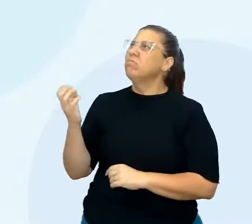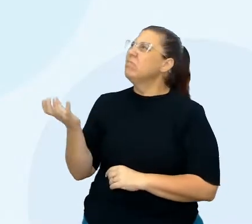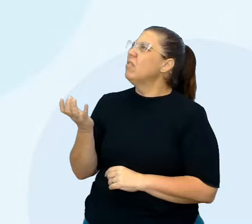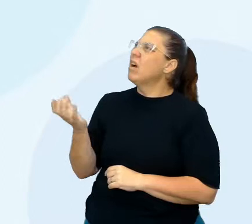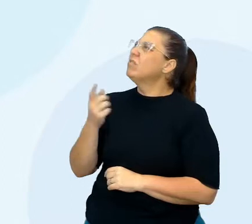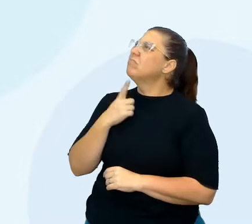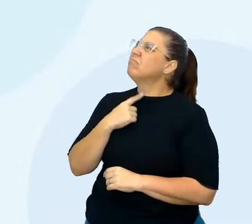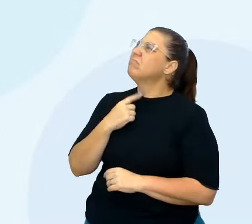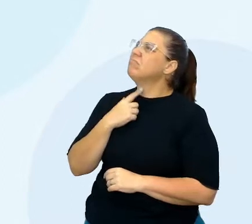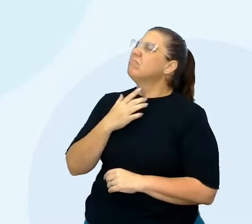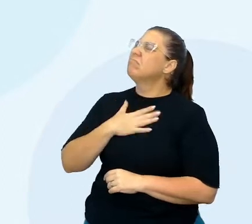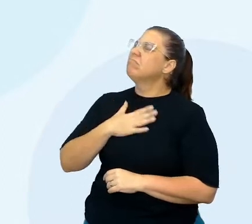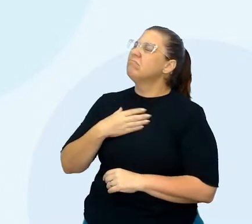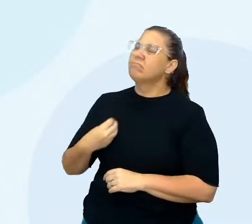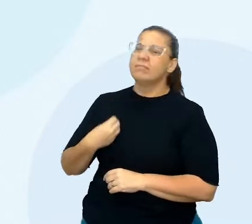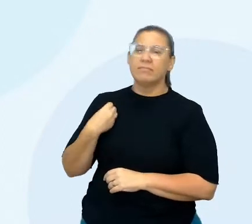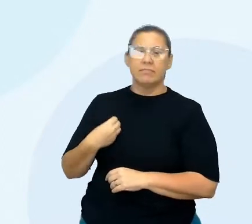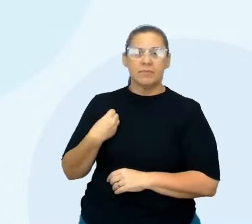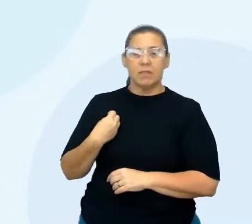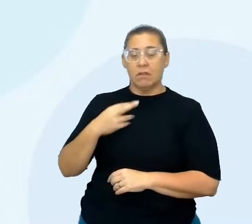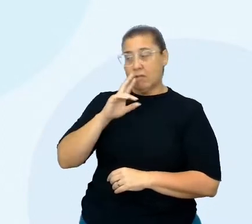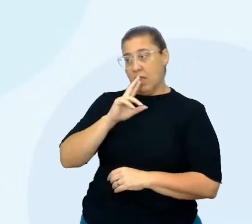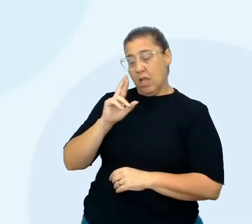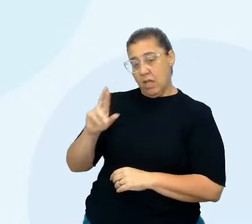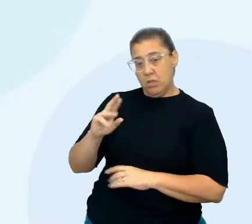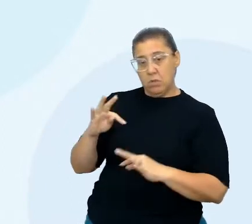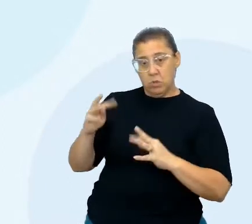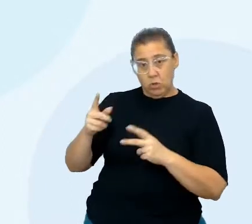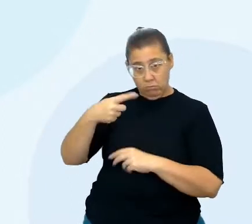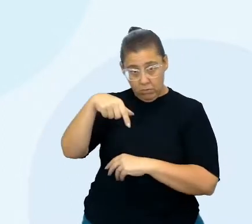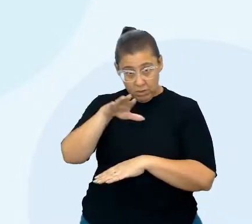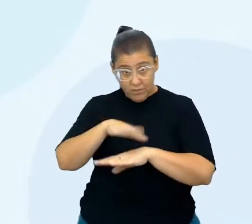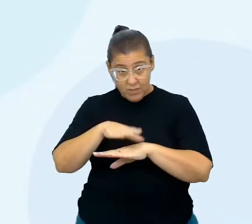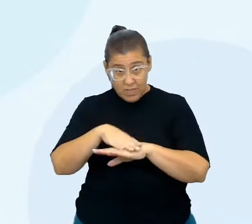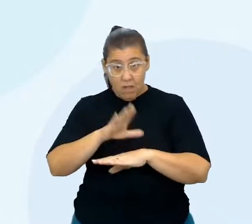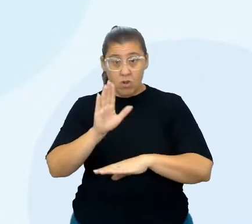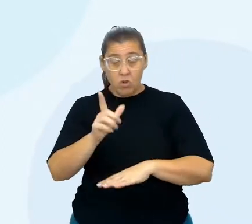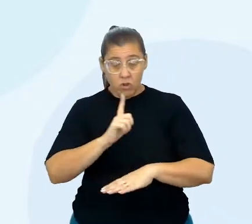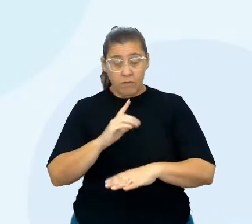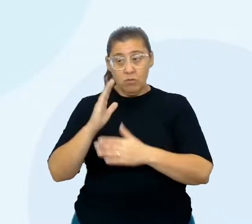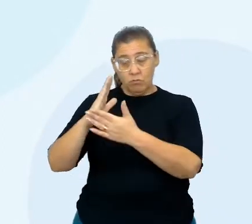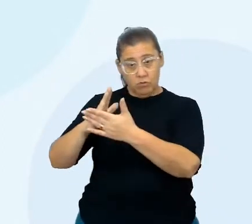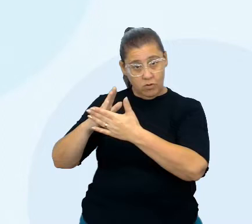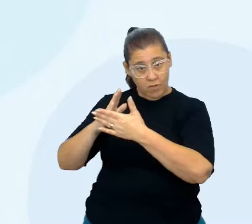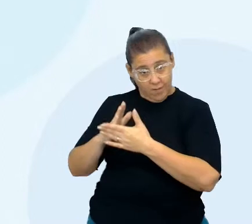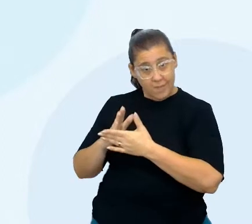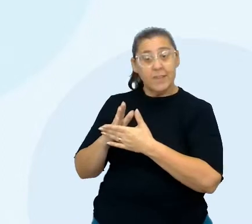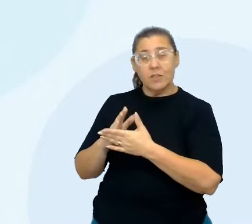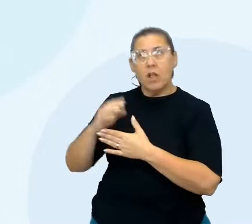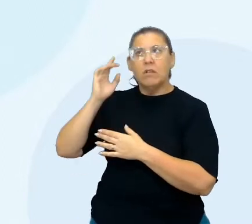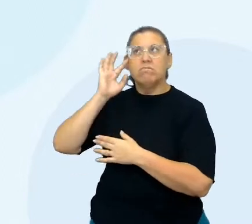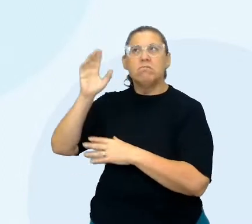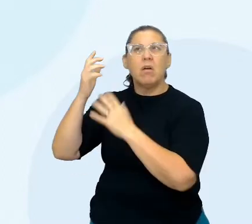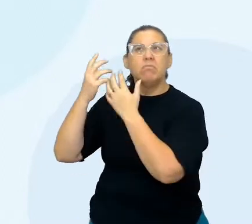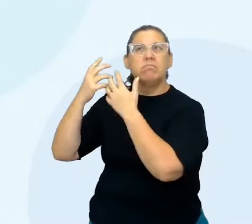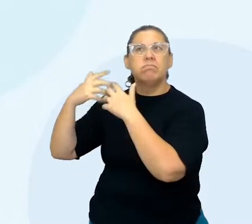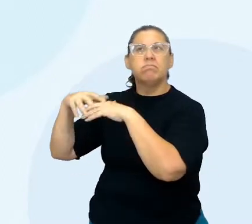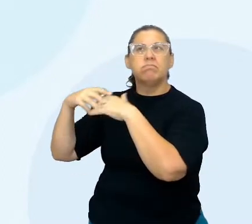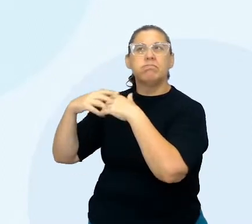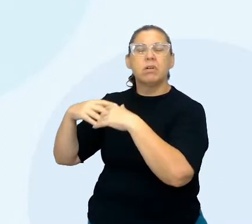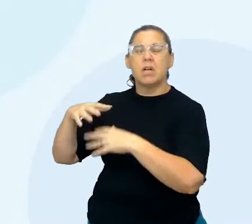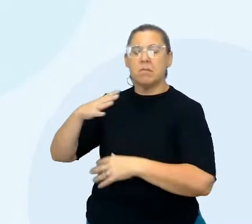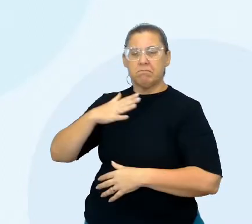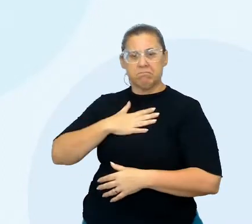você, estudante, quer para você. Com as respostas anotadas, né, que vocês fizeram, elas vão nos ajudar a refletir um pouco mais sobre a nossa